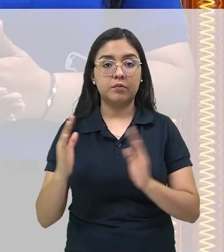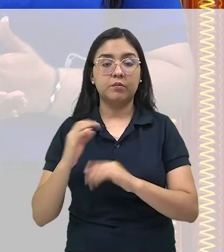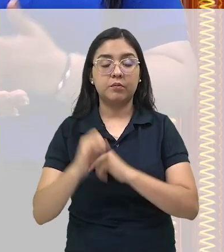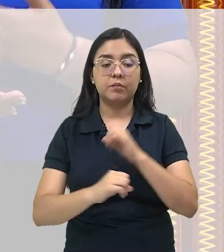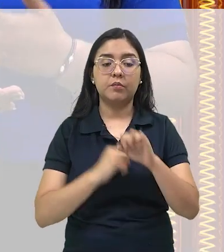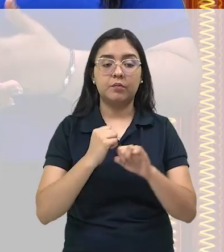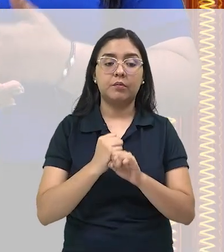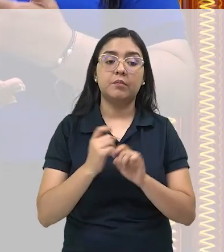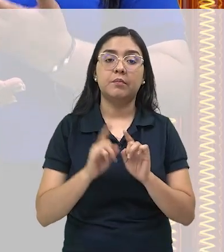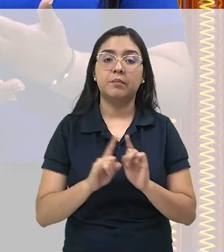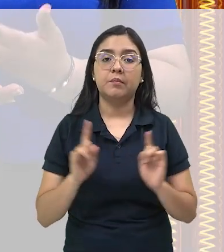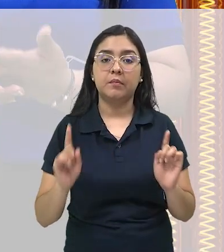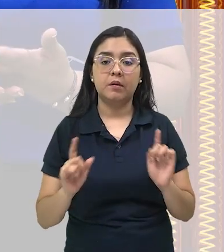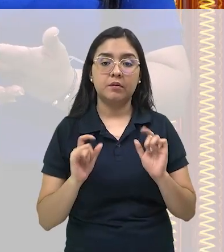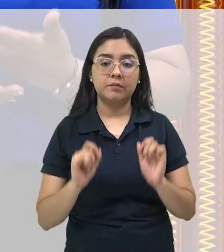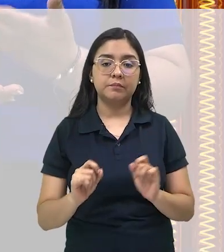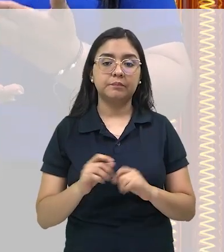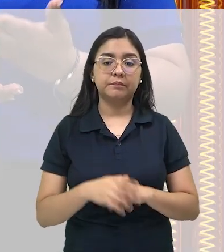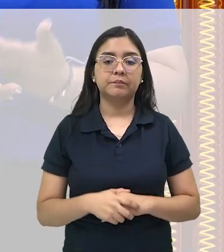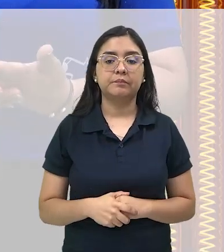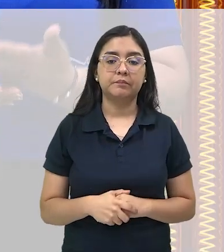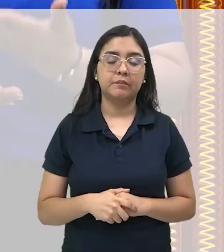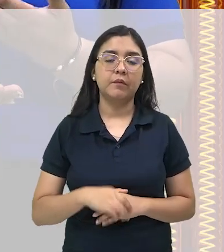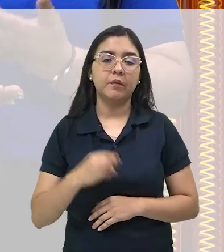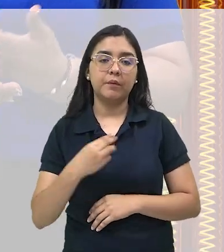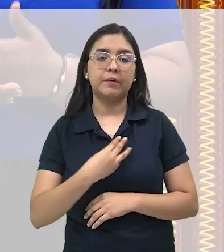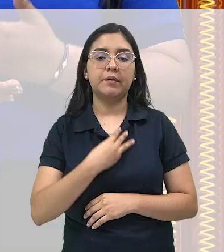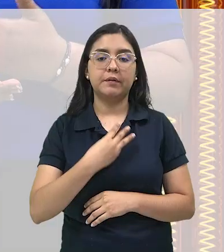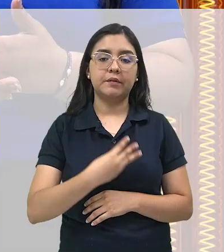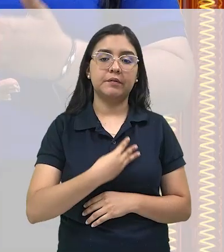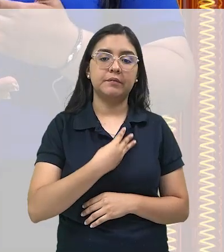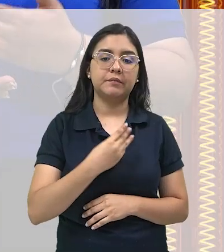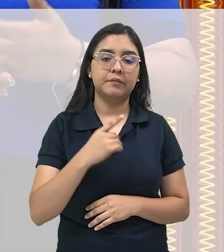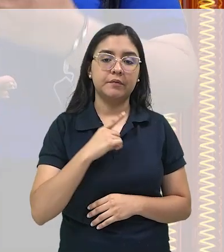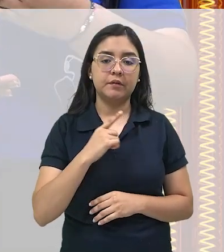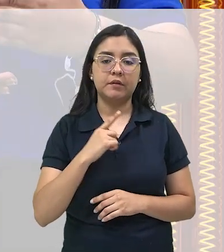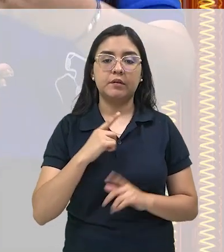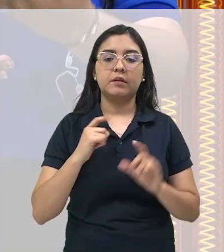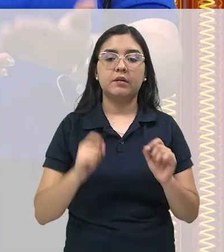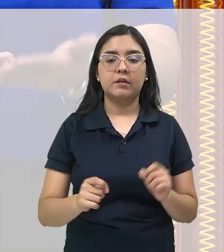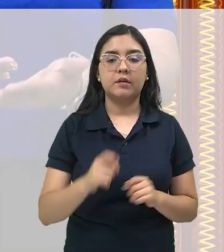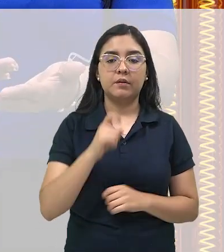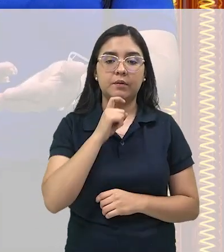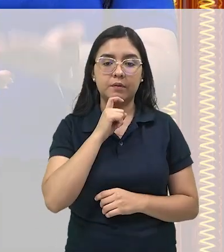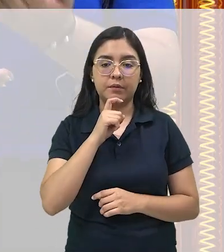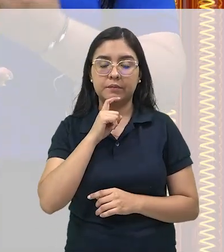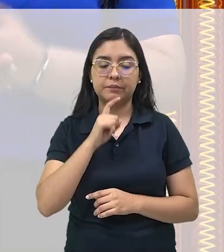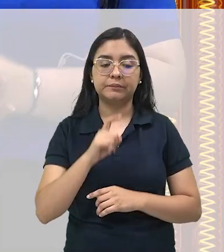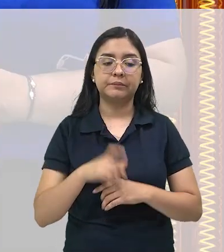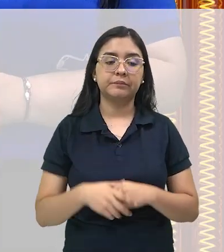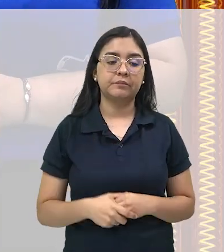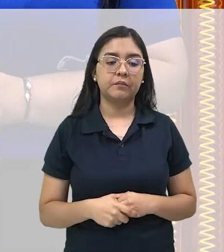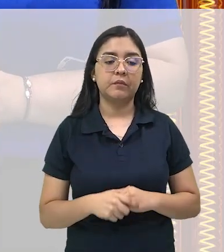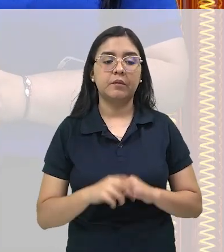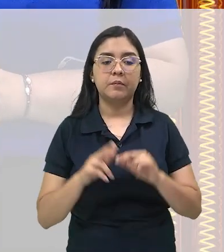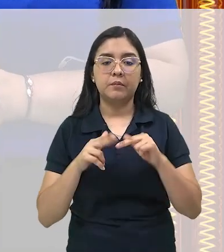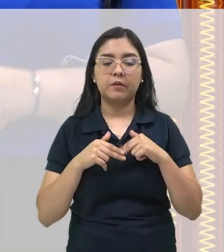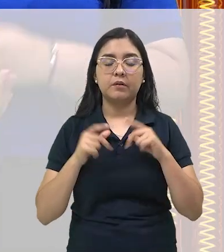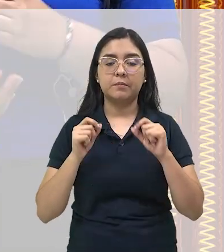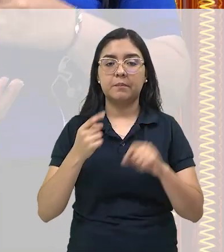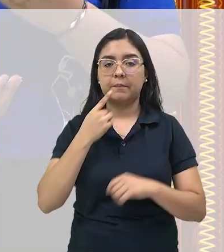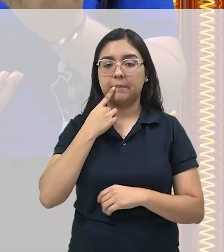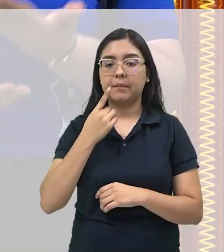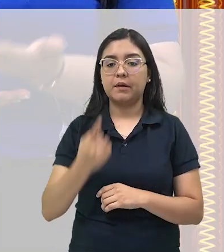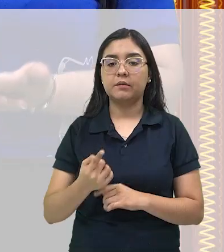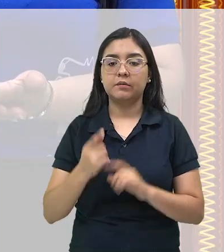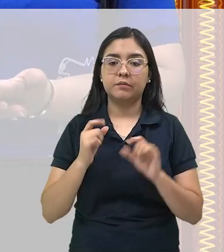bom frisar que a grande parte do Canadá vai ter o clima frio parapolar, devido à sua